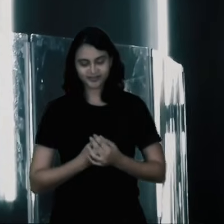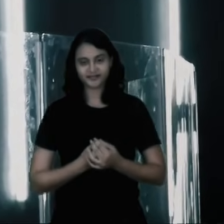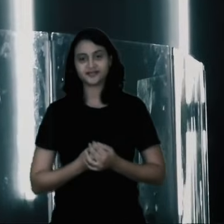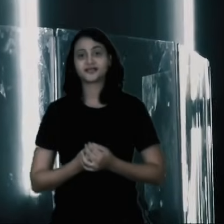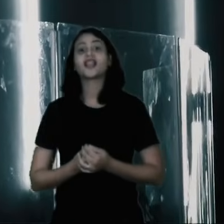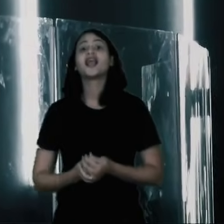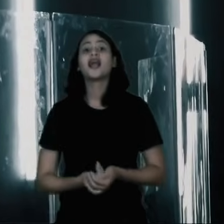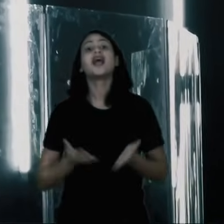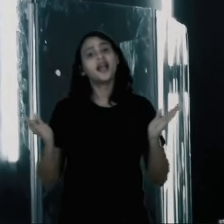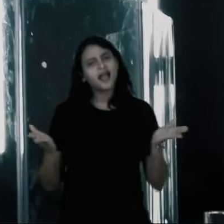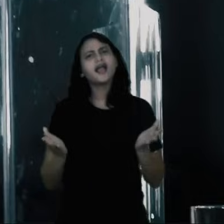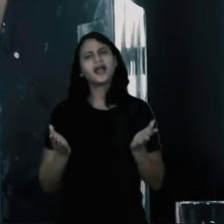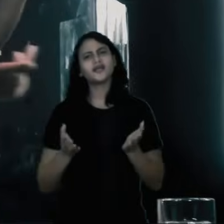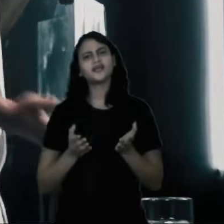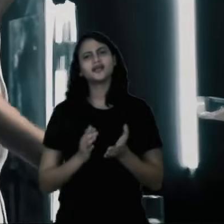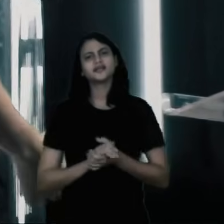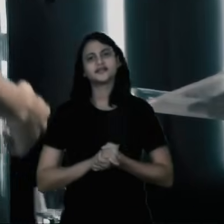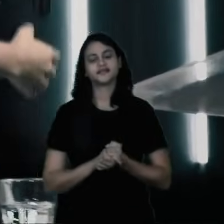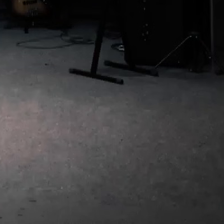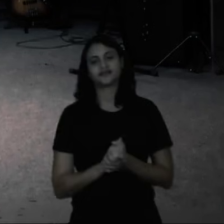não. Eu não, gente.